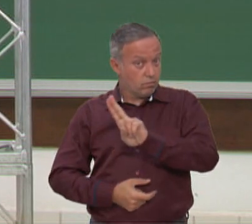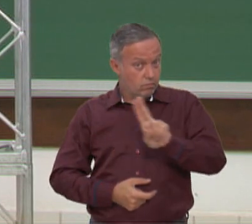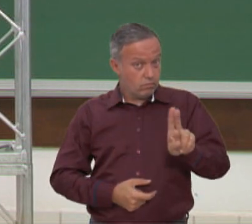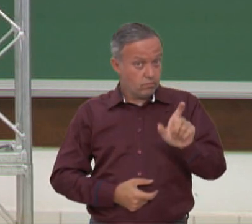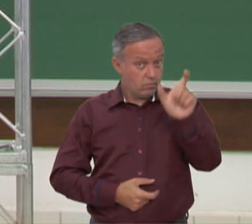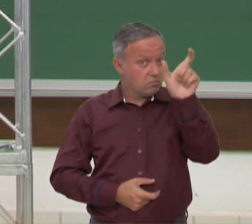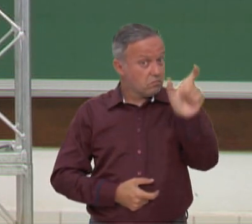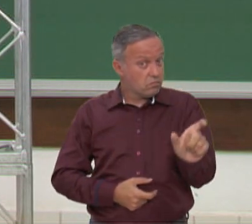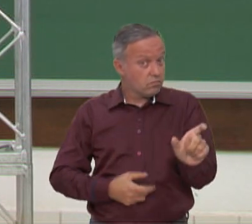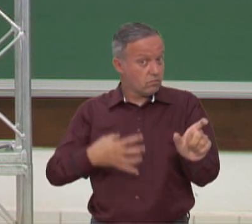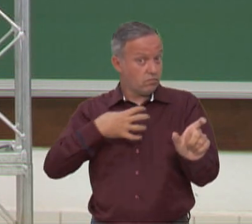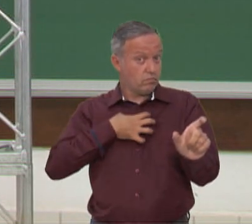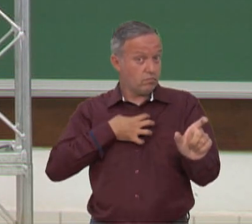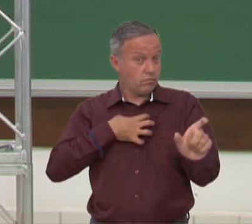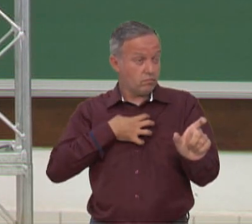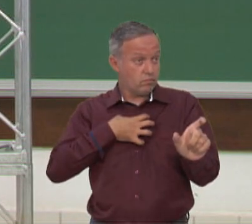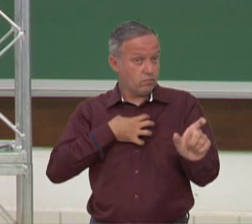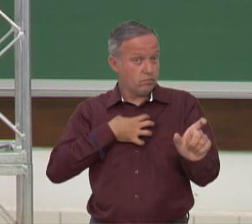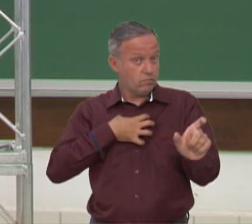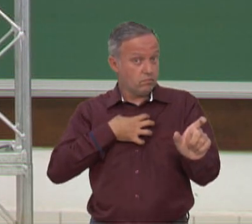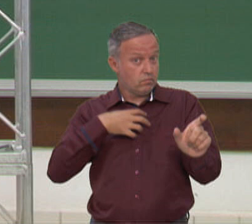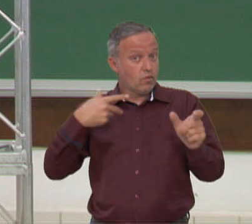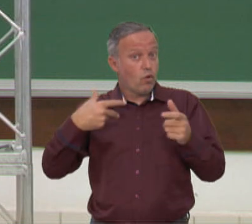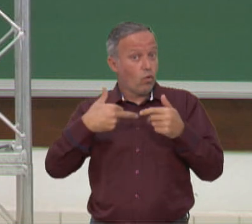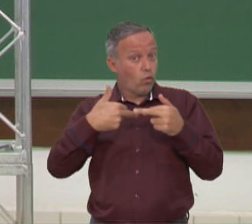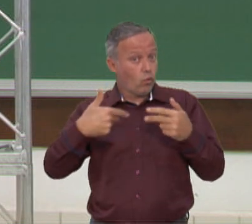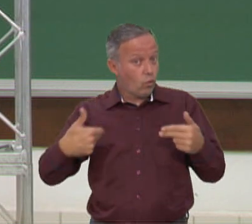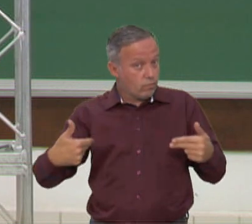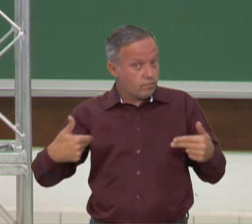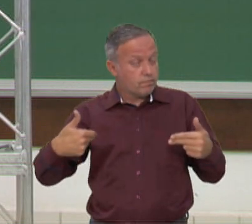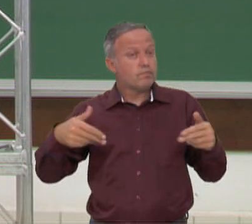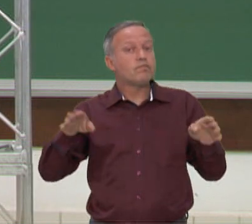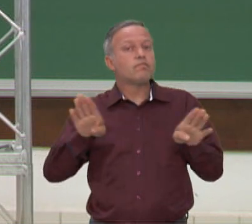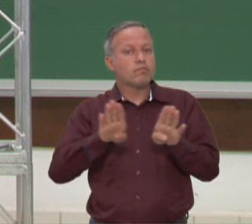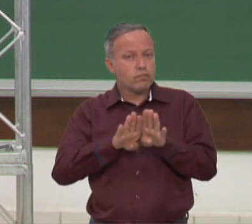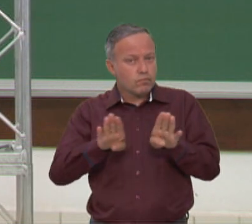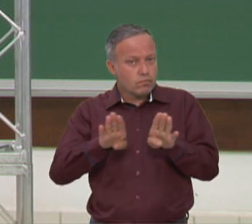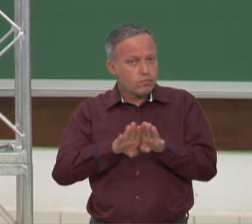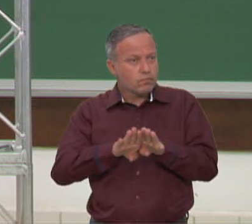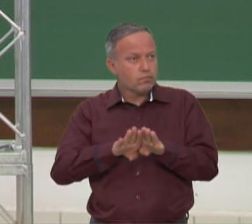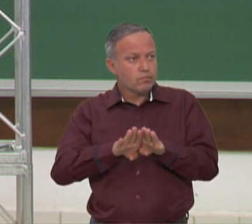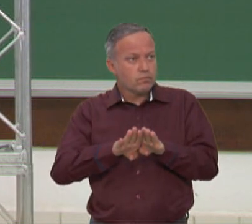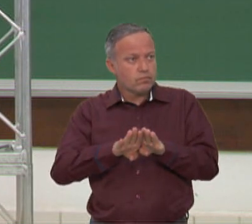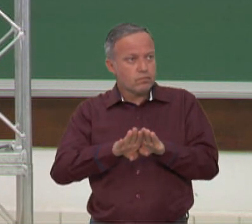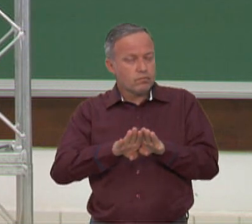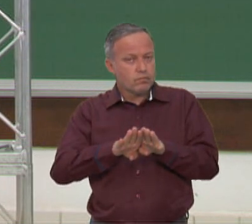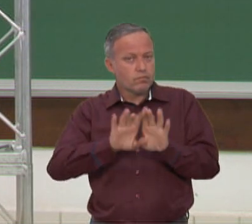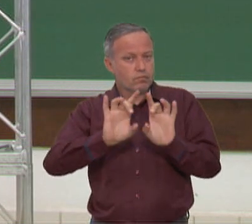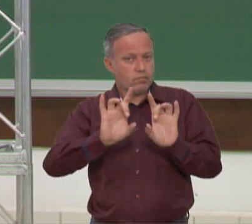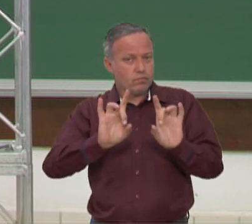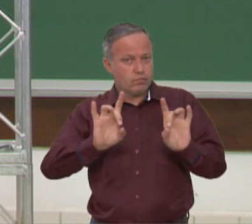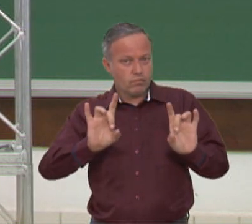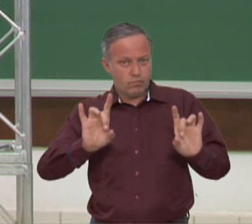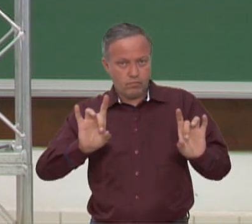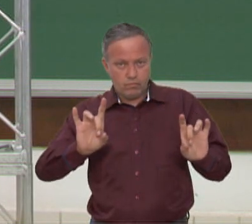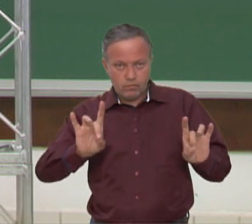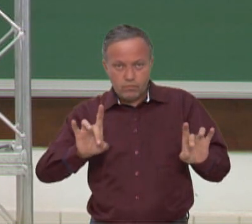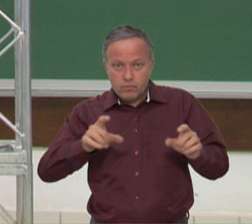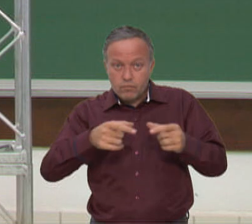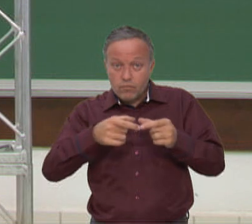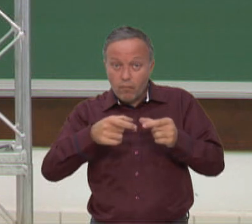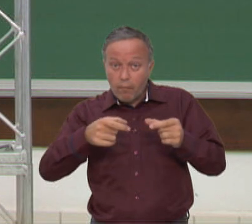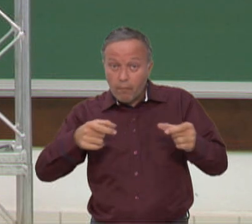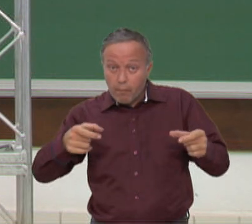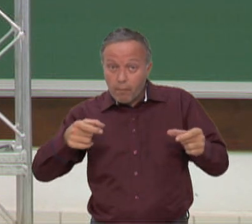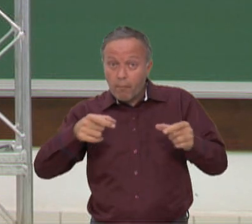sua personalidade. Os materiais que a gente vai estar analisando, eles têm características específicas também. Então, cada material vai ter uma